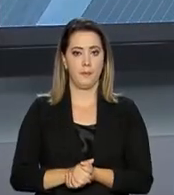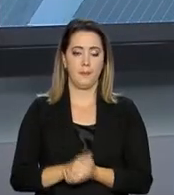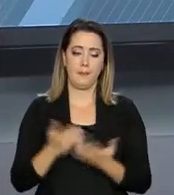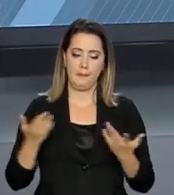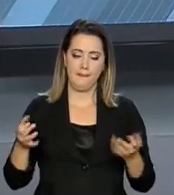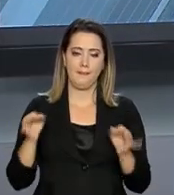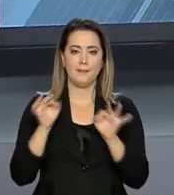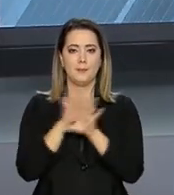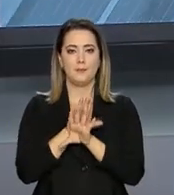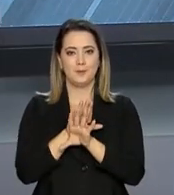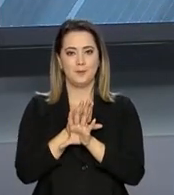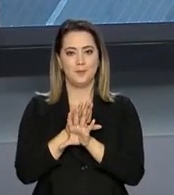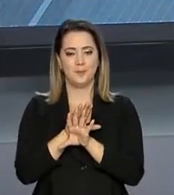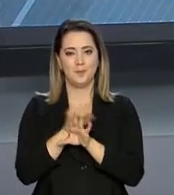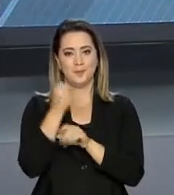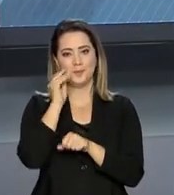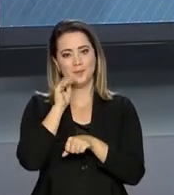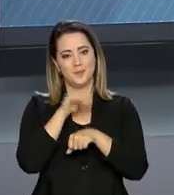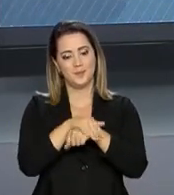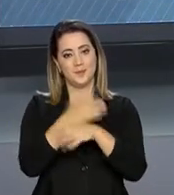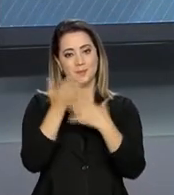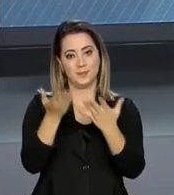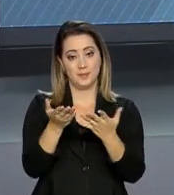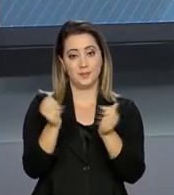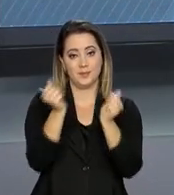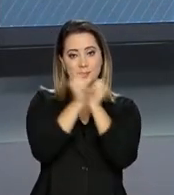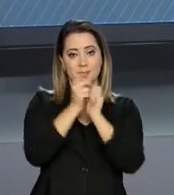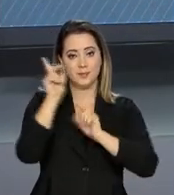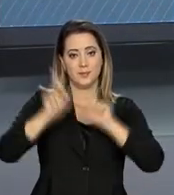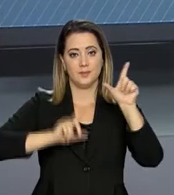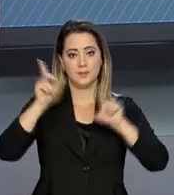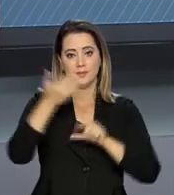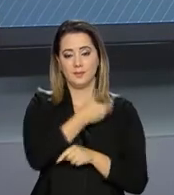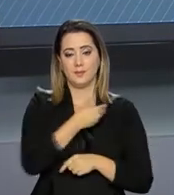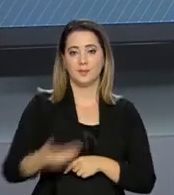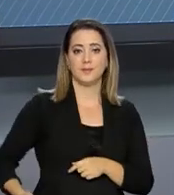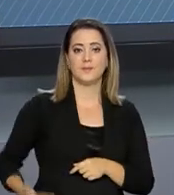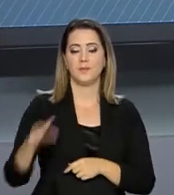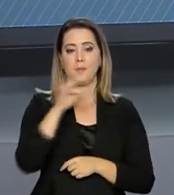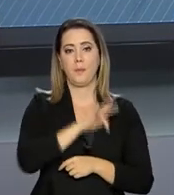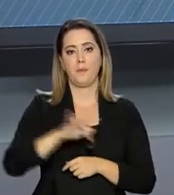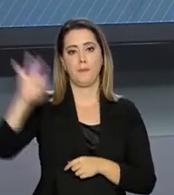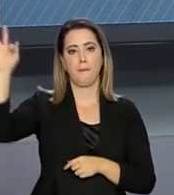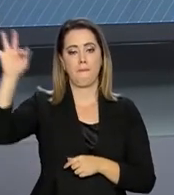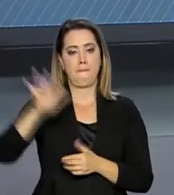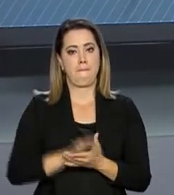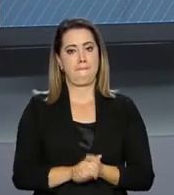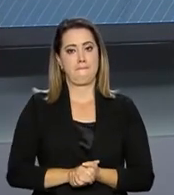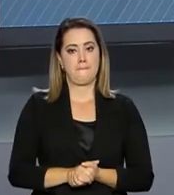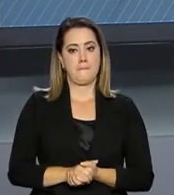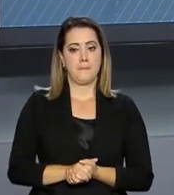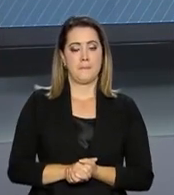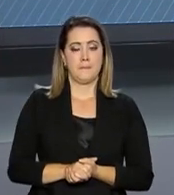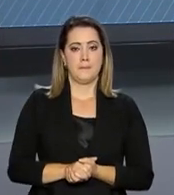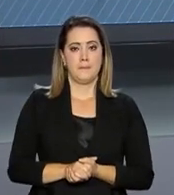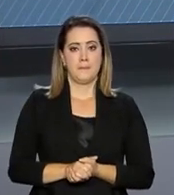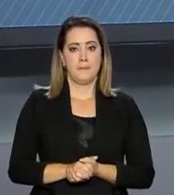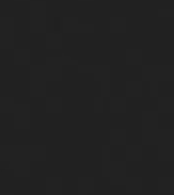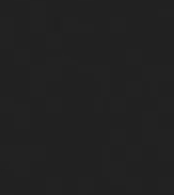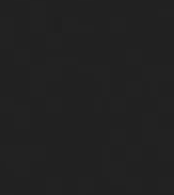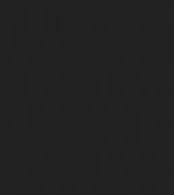esta edição termina que uma ótima noite pra você continue com a gente aqui na nbr a tv do governo federal